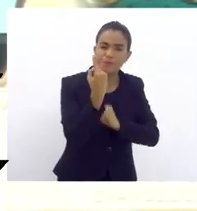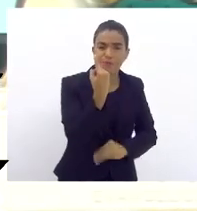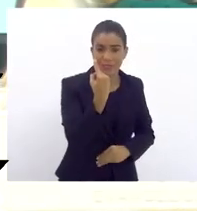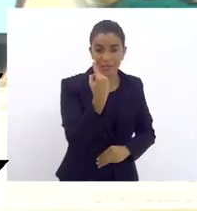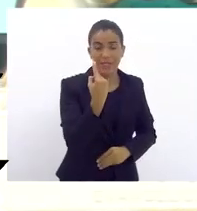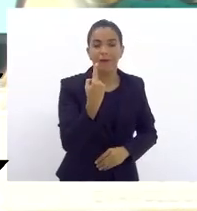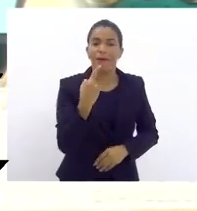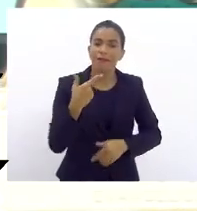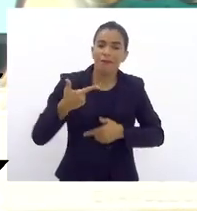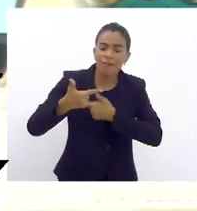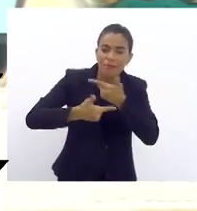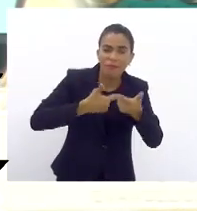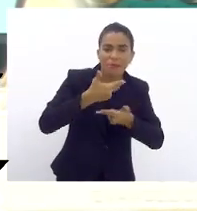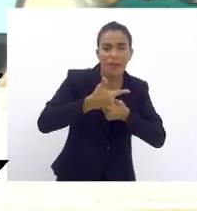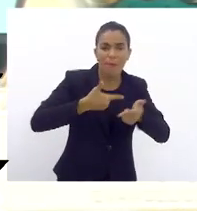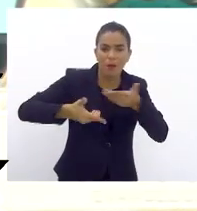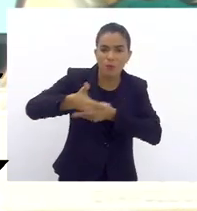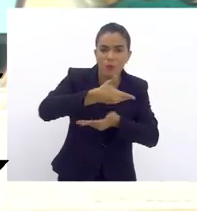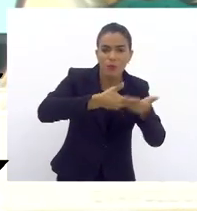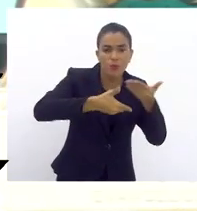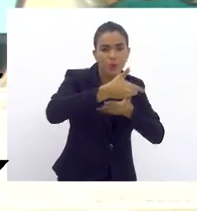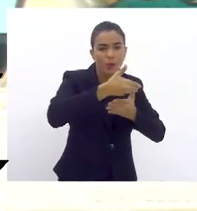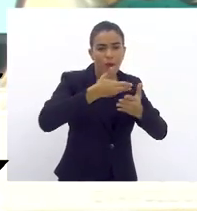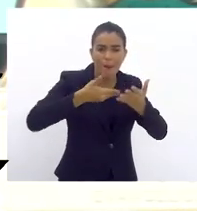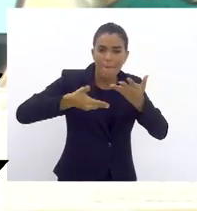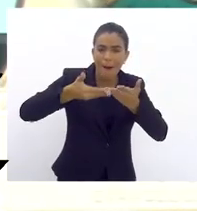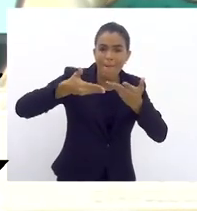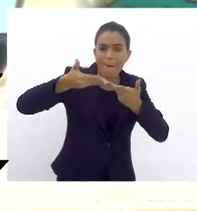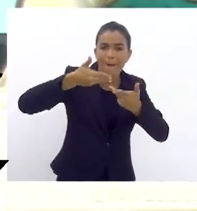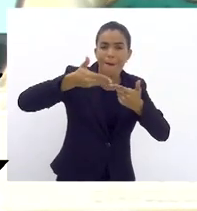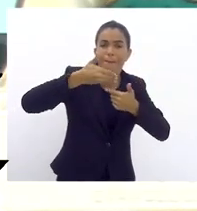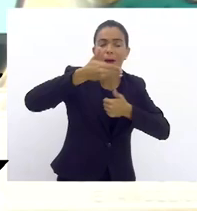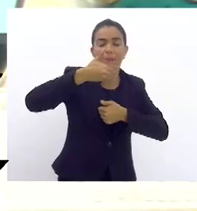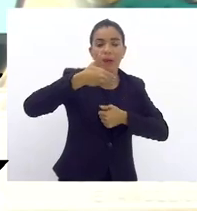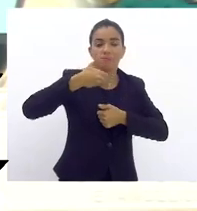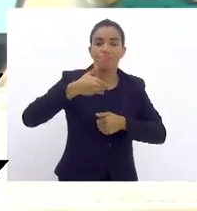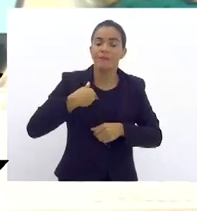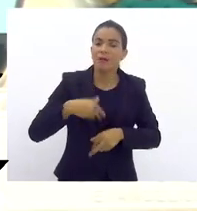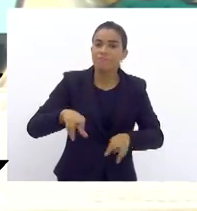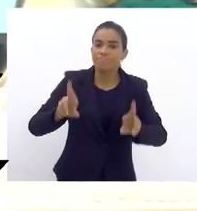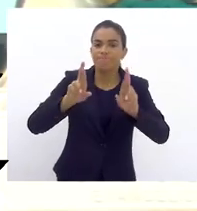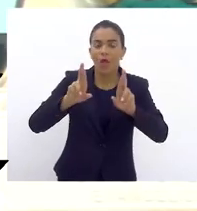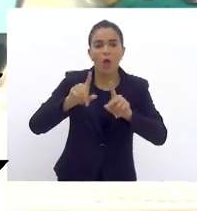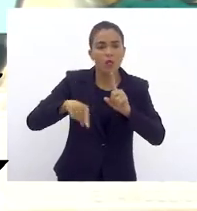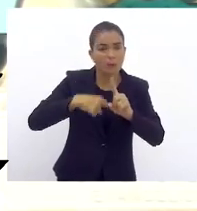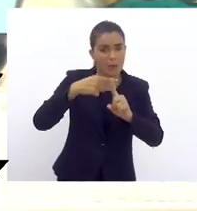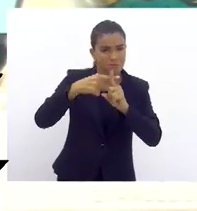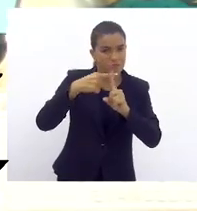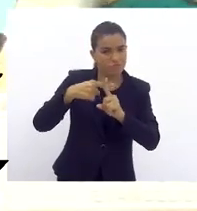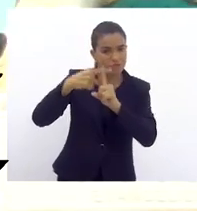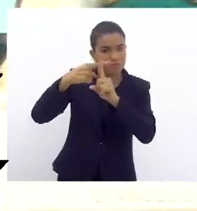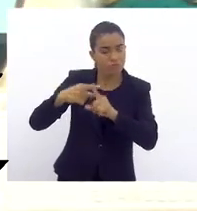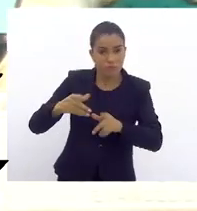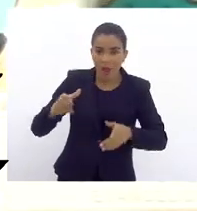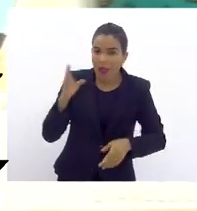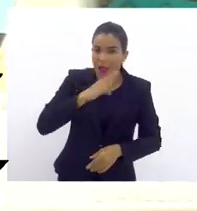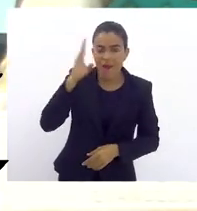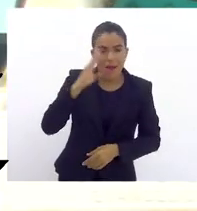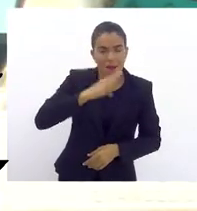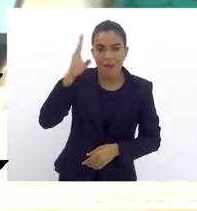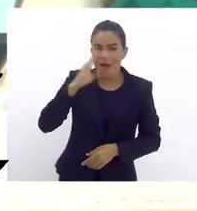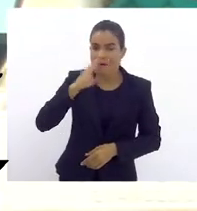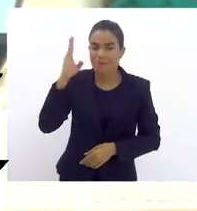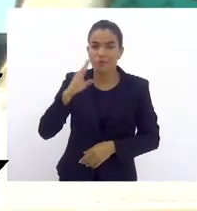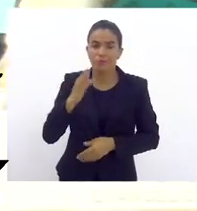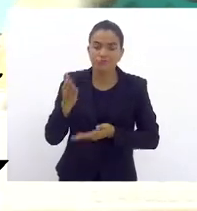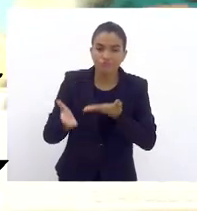trabalhando em conjunto para que nós possamos estar otimizando e aproveitando esses diversos agentes já